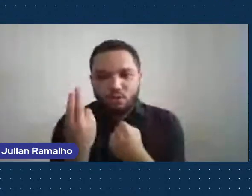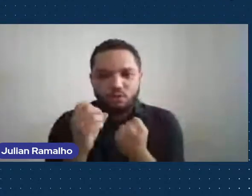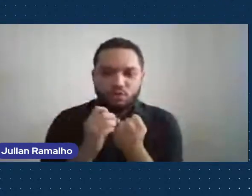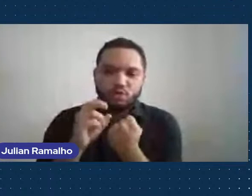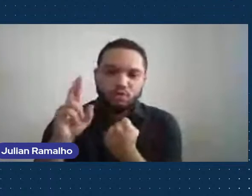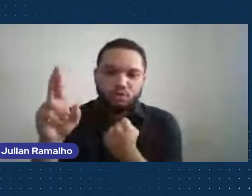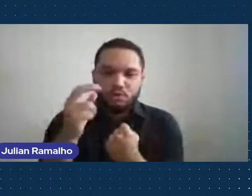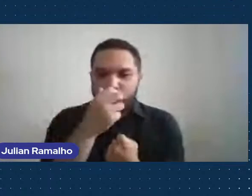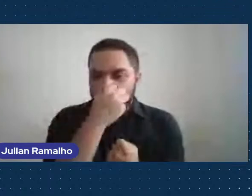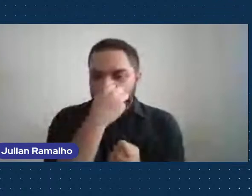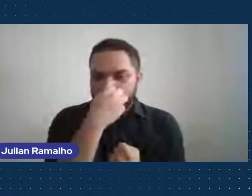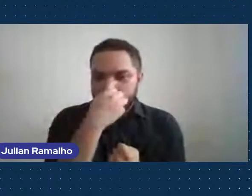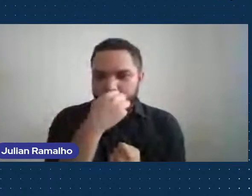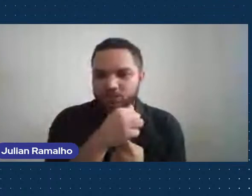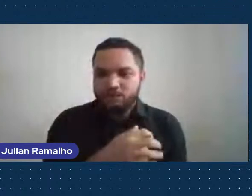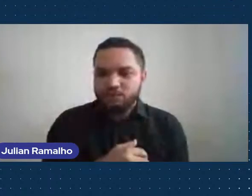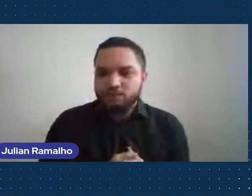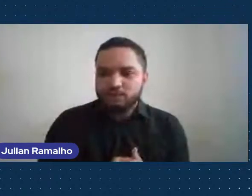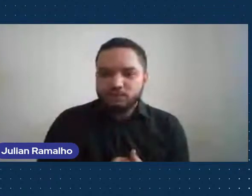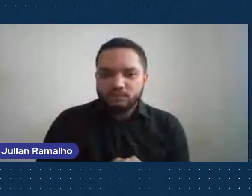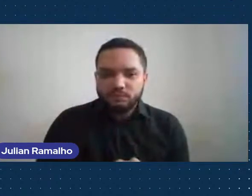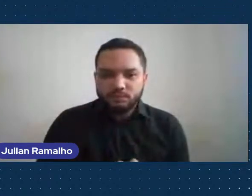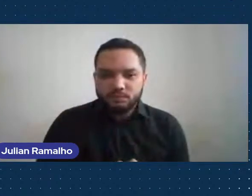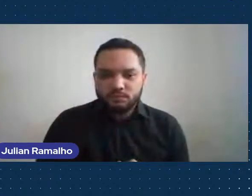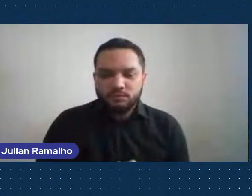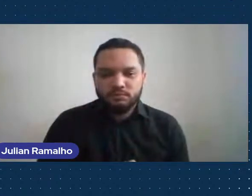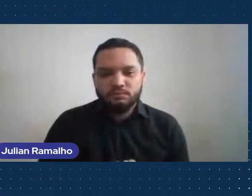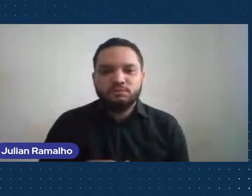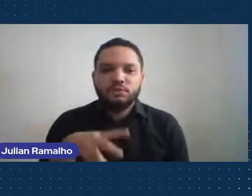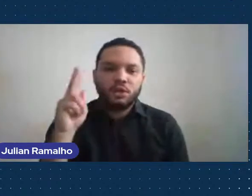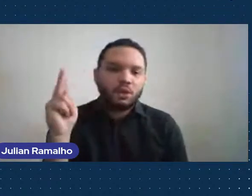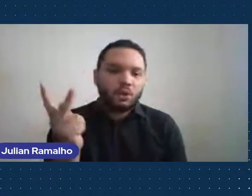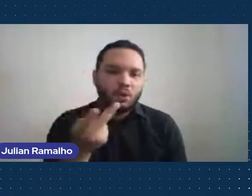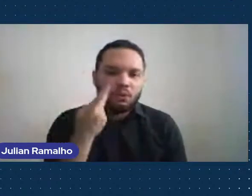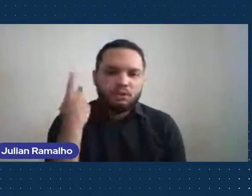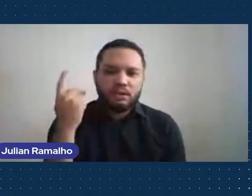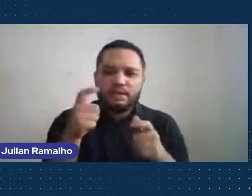é, para mim, a situação mais comum, né,